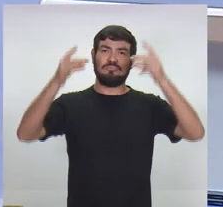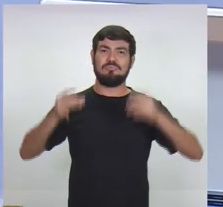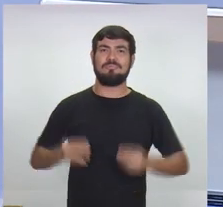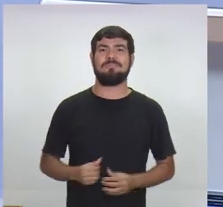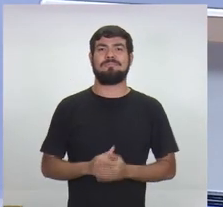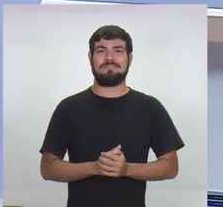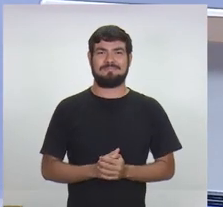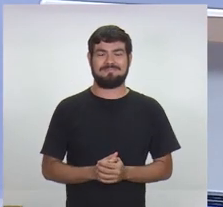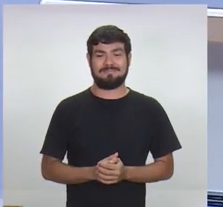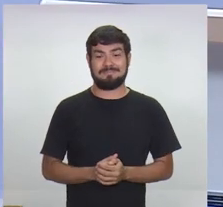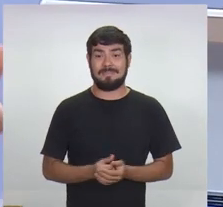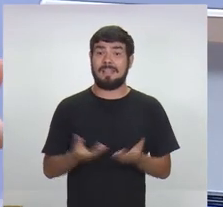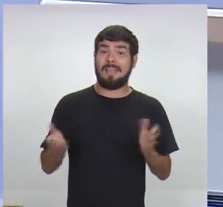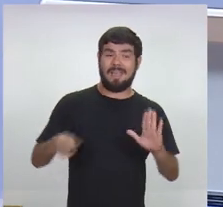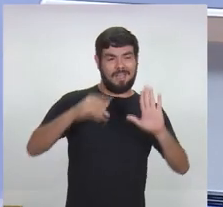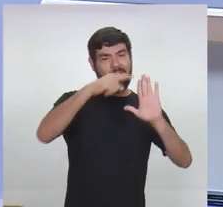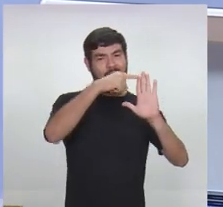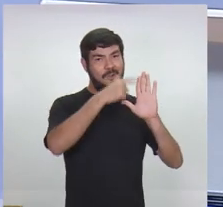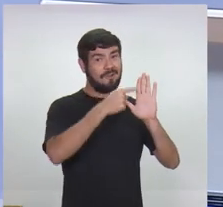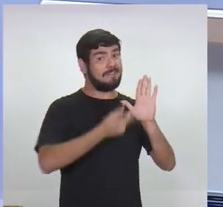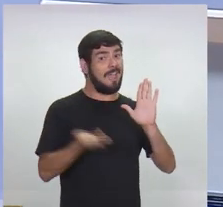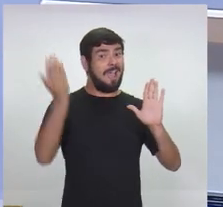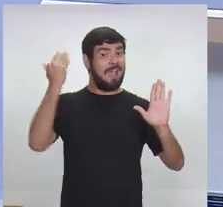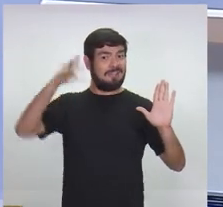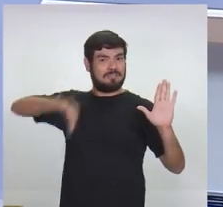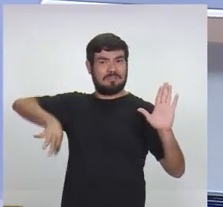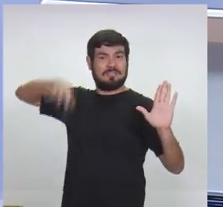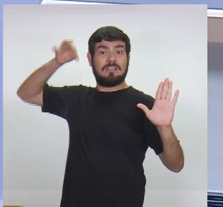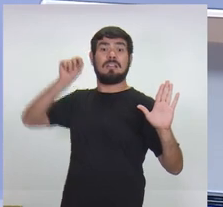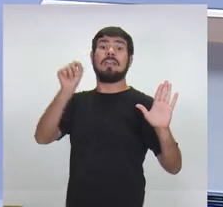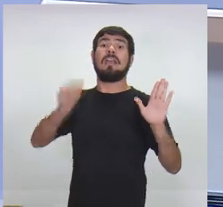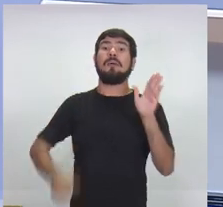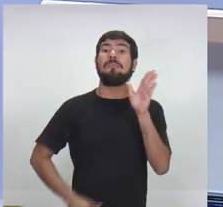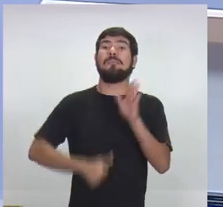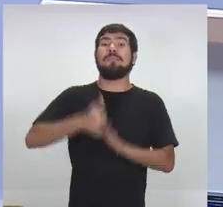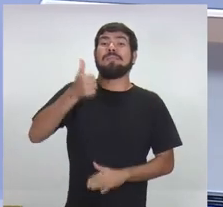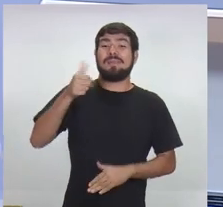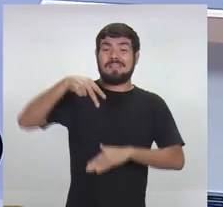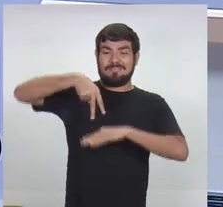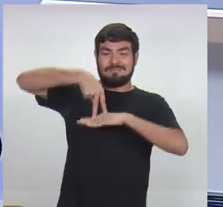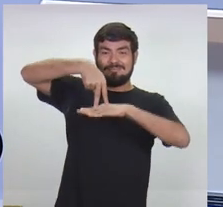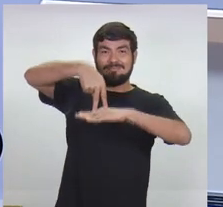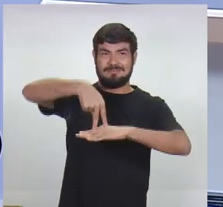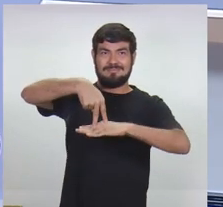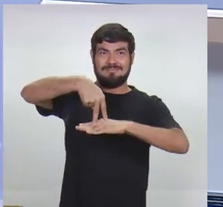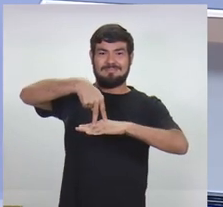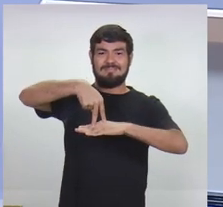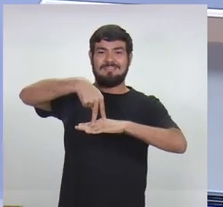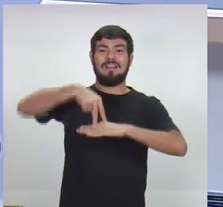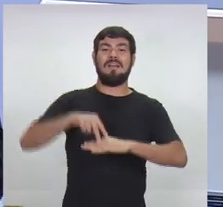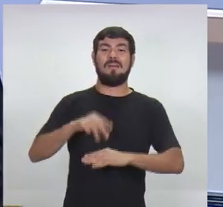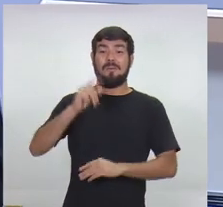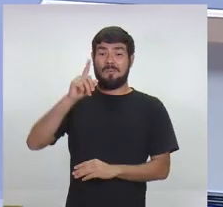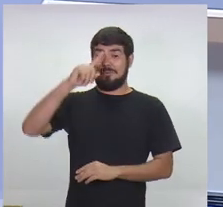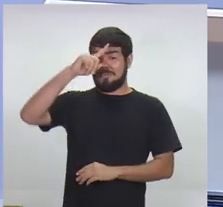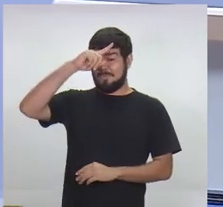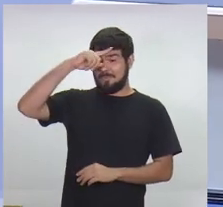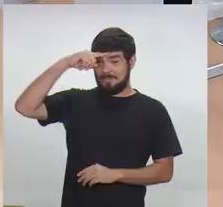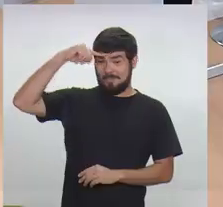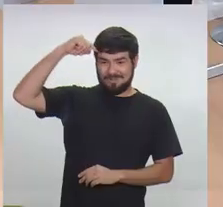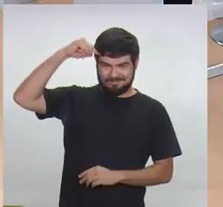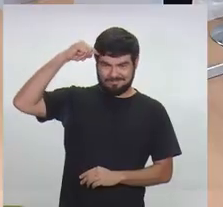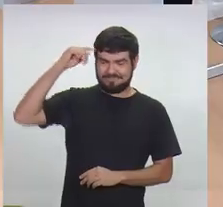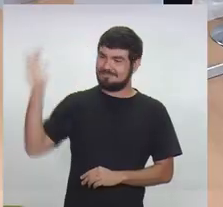oi pela ordem definida por sorteio que será sabatinado neste primeiro bloco será o candidato wilson lima eu queria pedir que o senhor